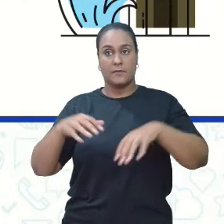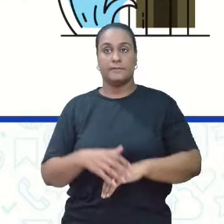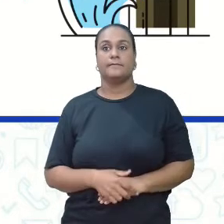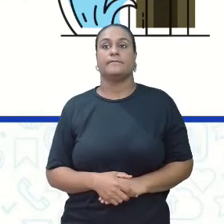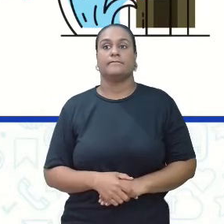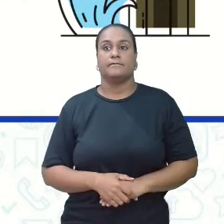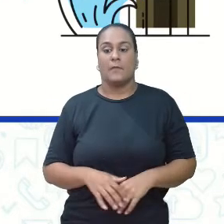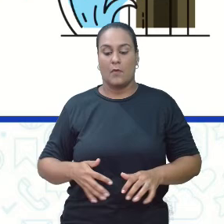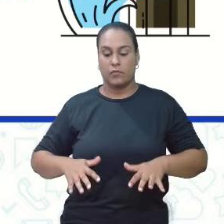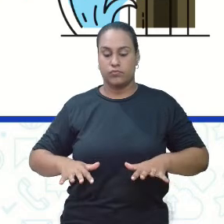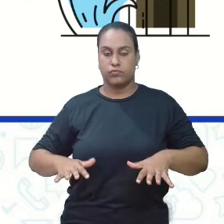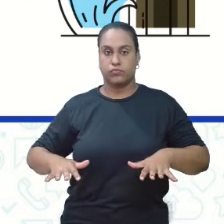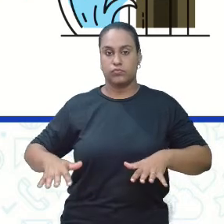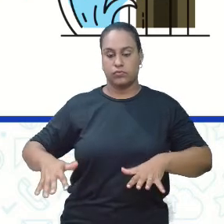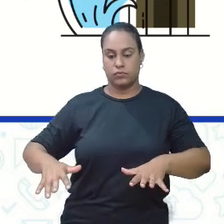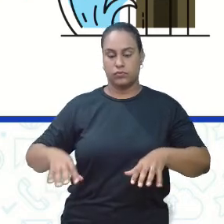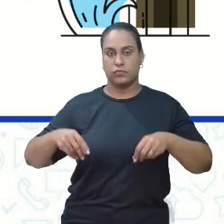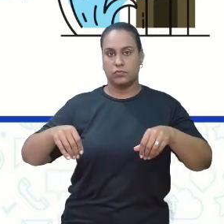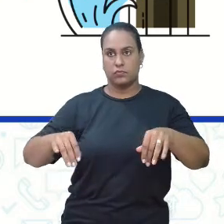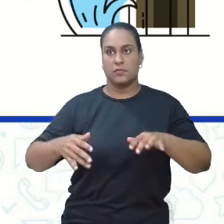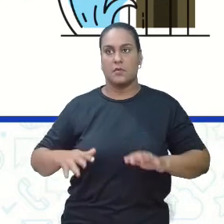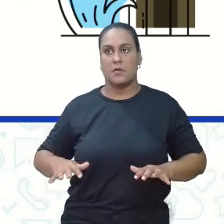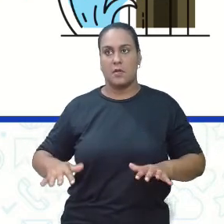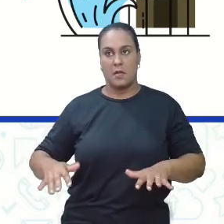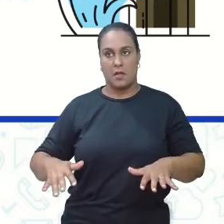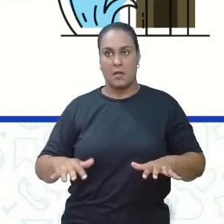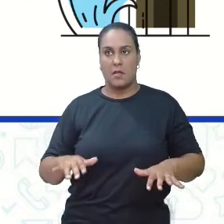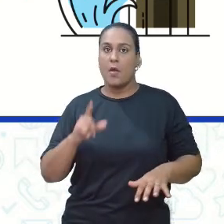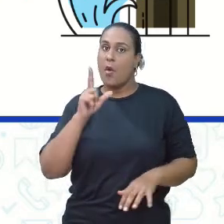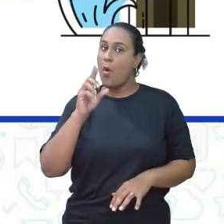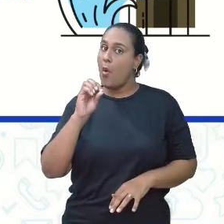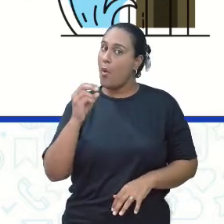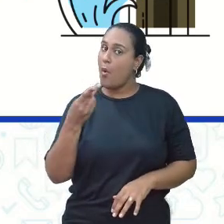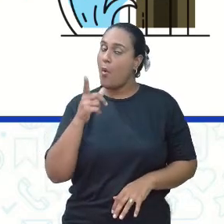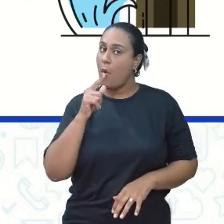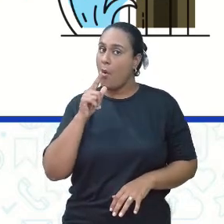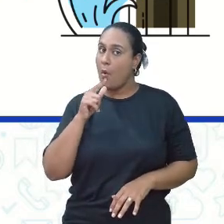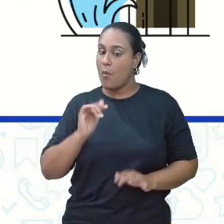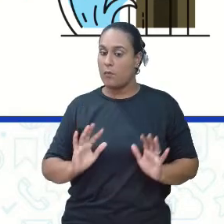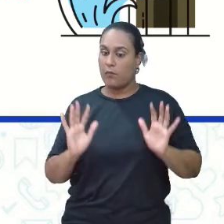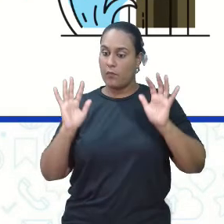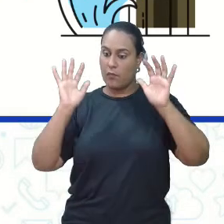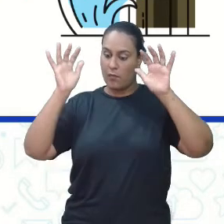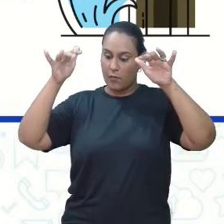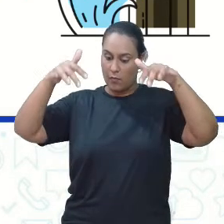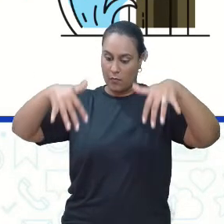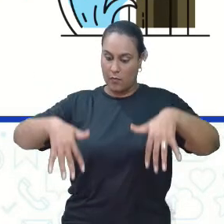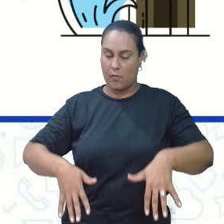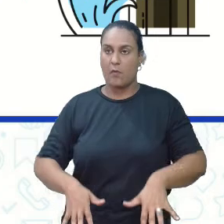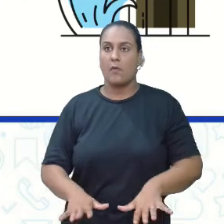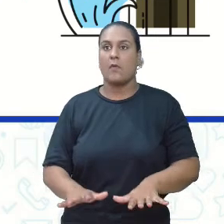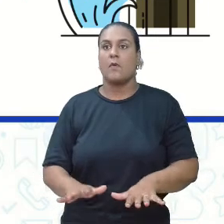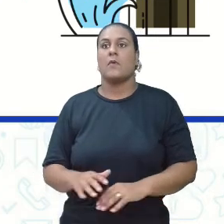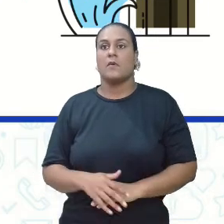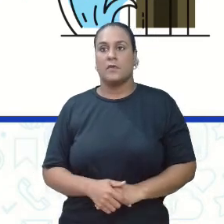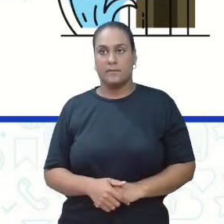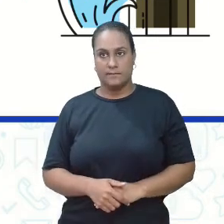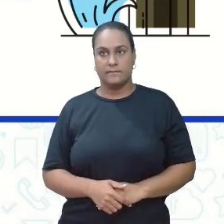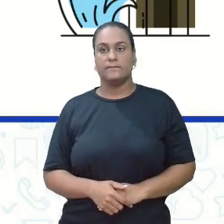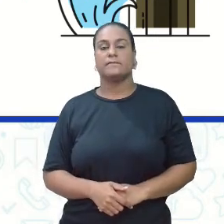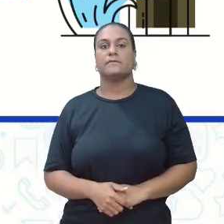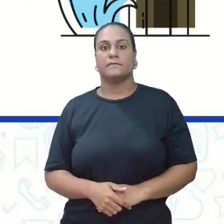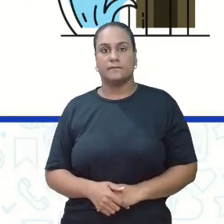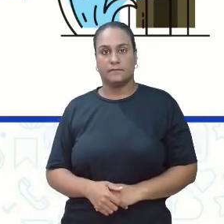Os terremotos, sismos ou terremotos ou maremotos, que são os tsunamis, né? Que são os terremotos nas áreas nas